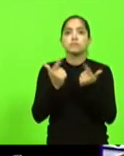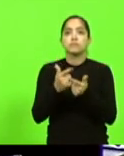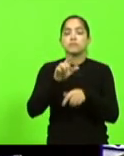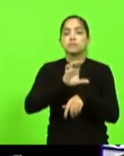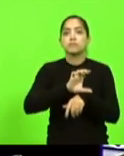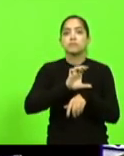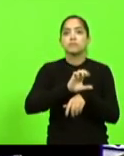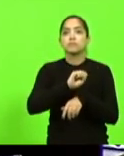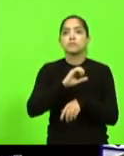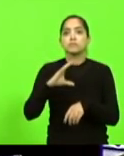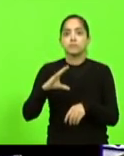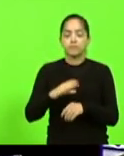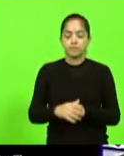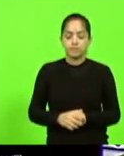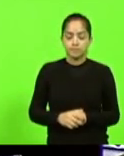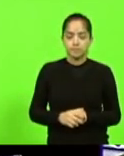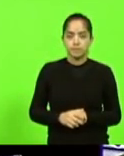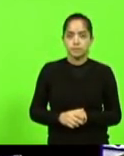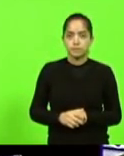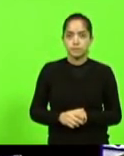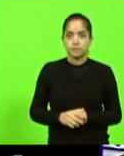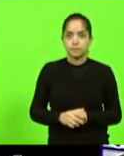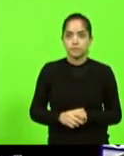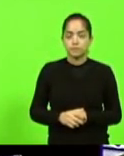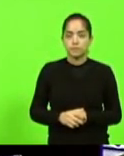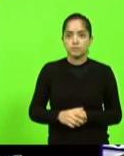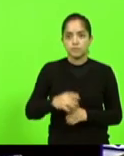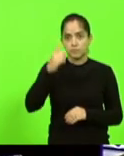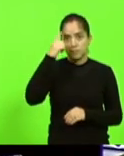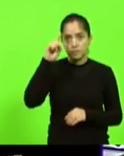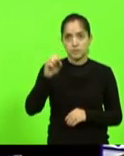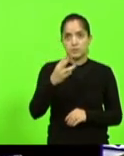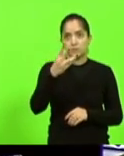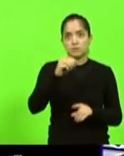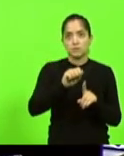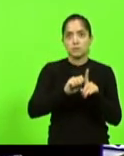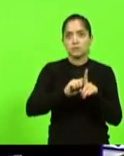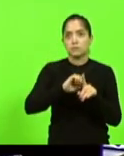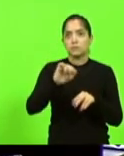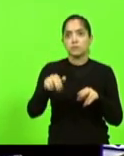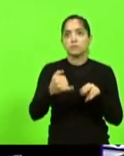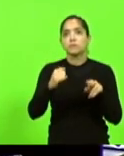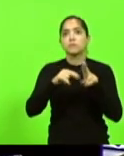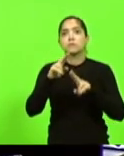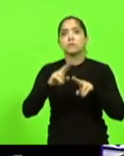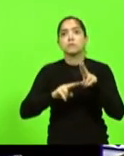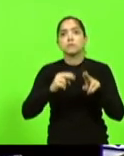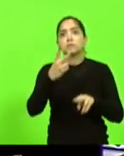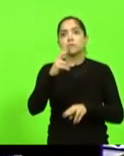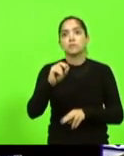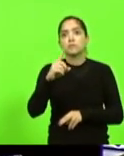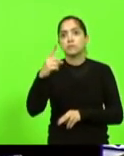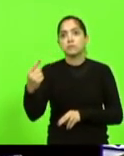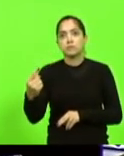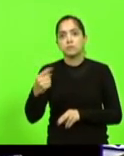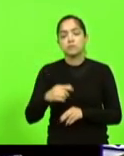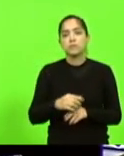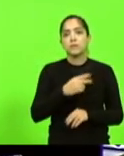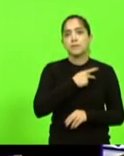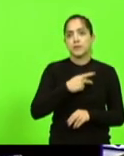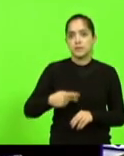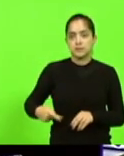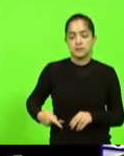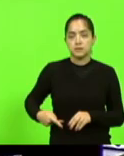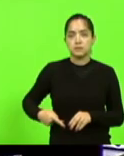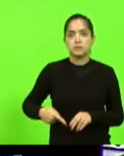legislatura da Assembleia Legislativa do Estado de Santa Catarina, realizada em 30 de junho de 2021. Presidência,